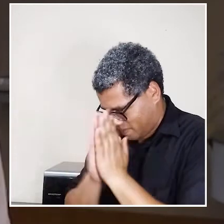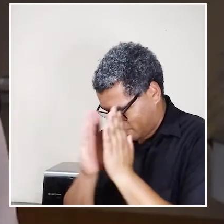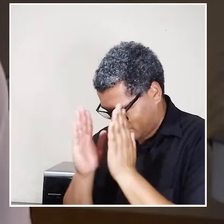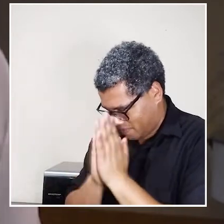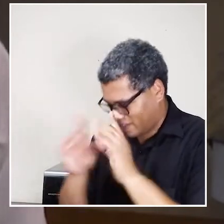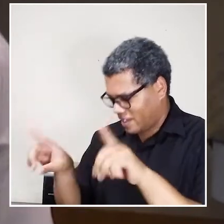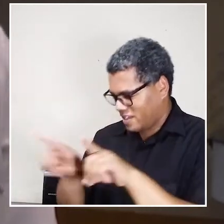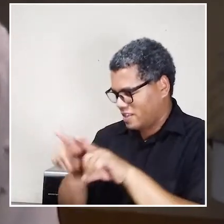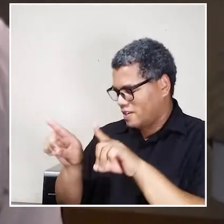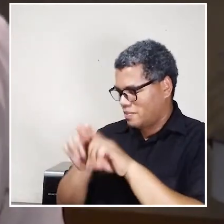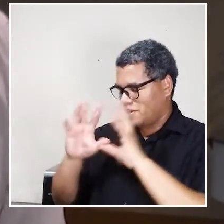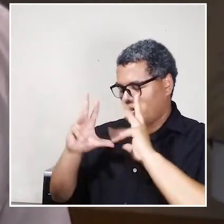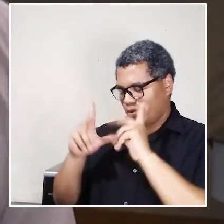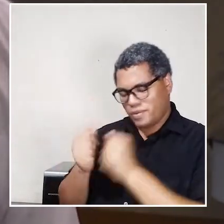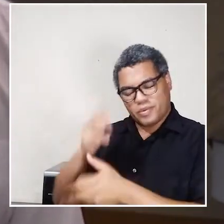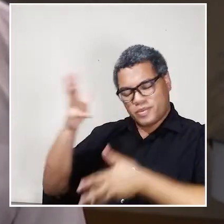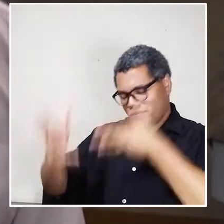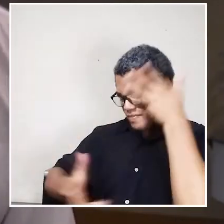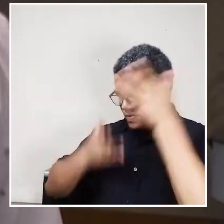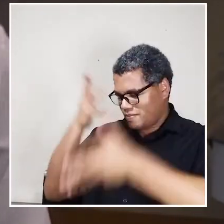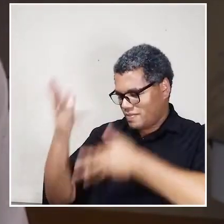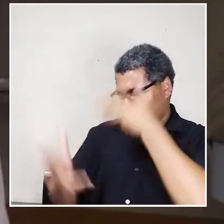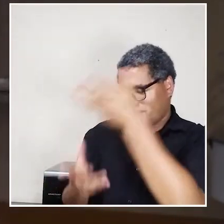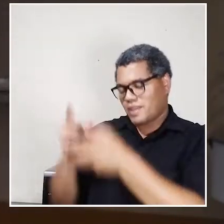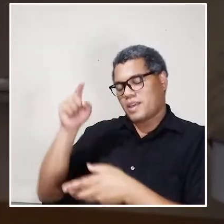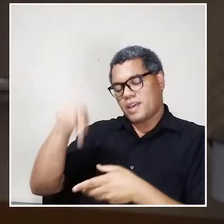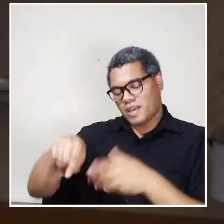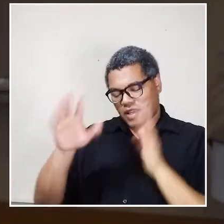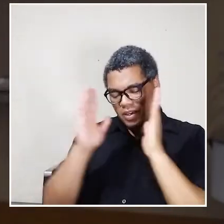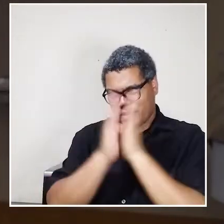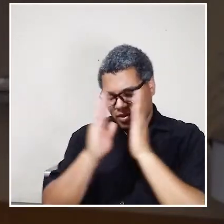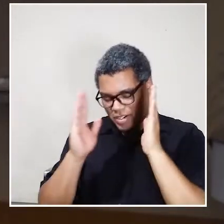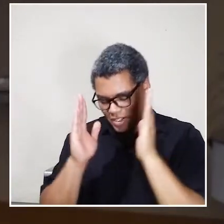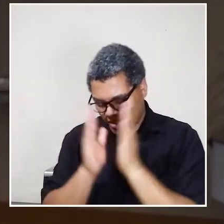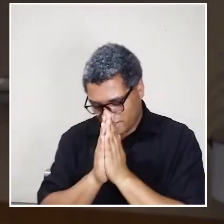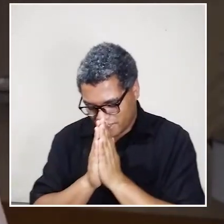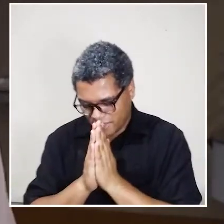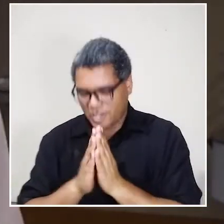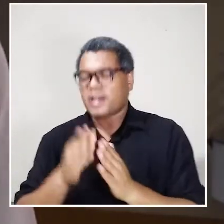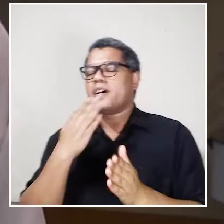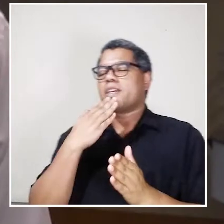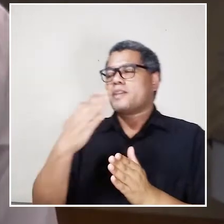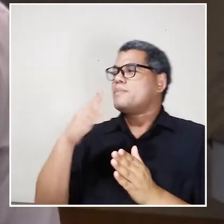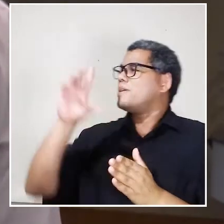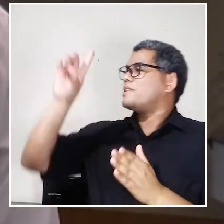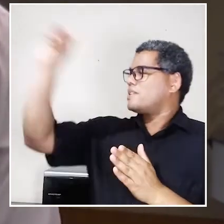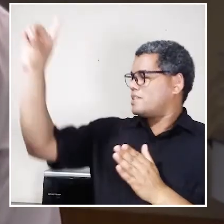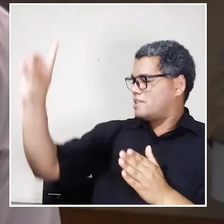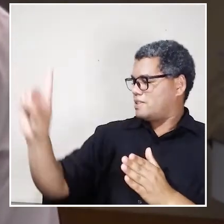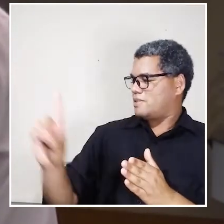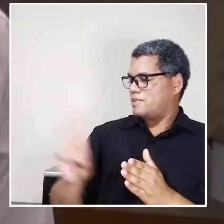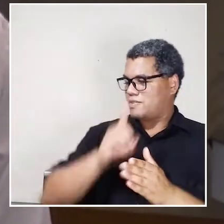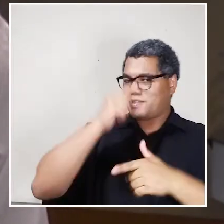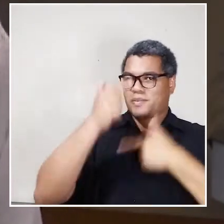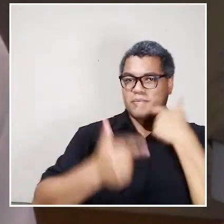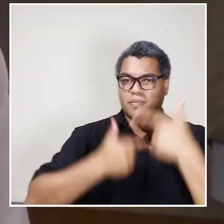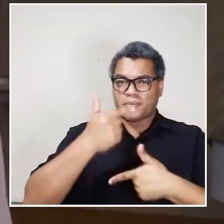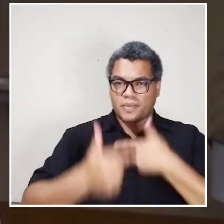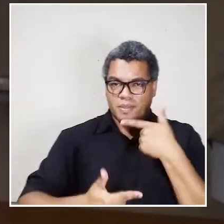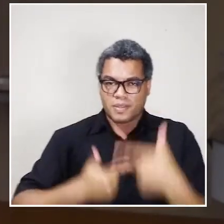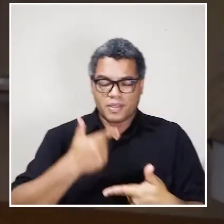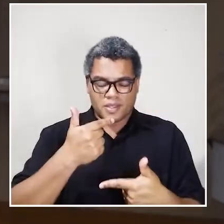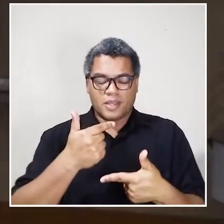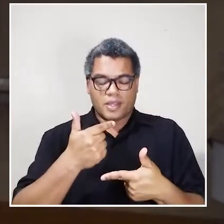suas súplicas. E por fim, esta oração que busca a intervenção divina sobre o